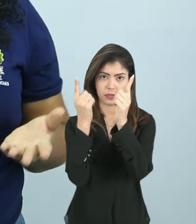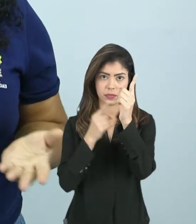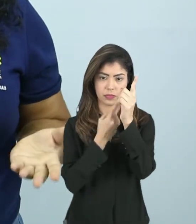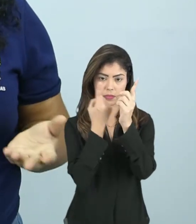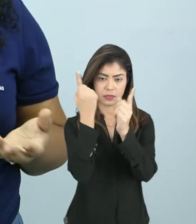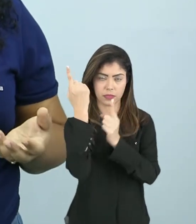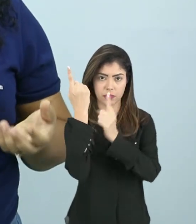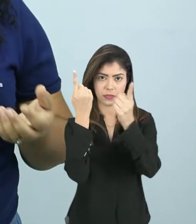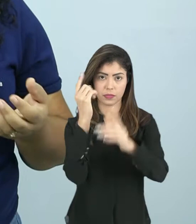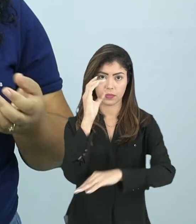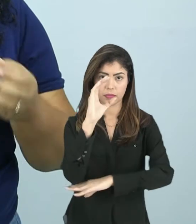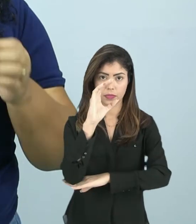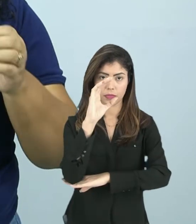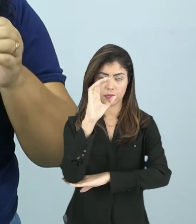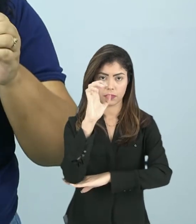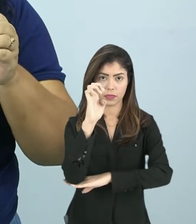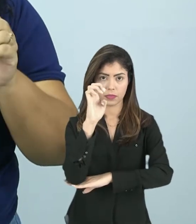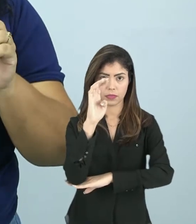usado, né,